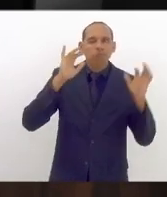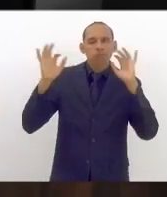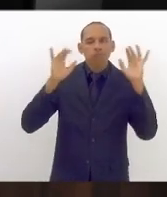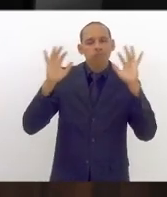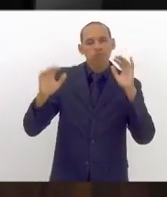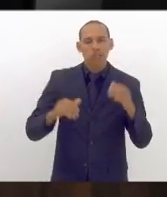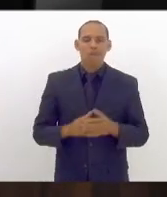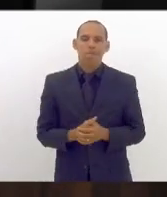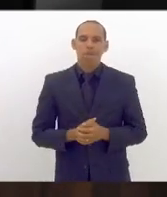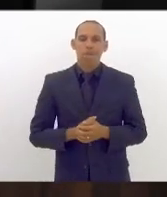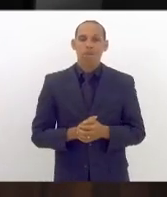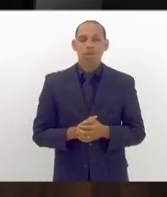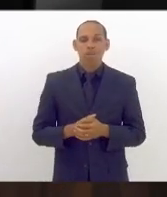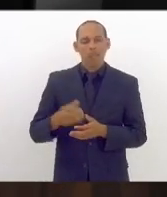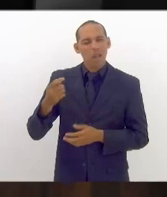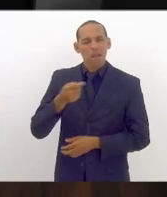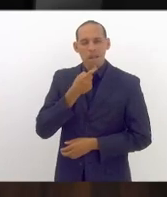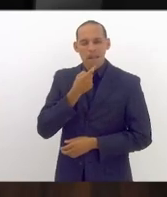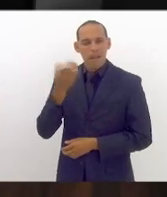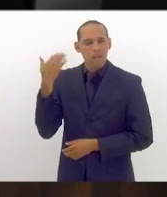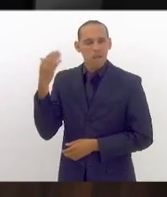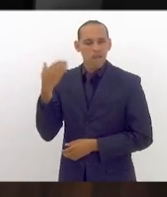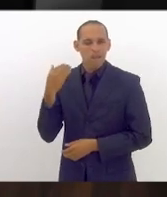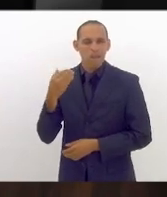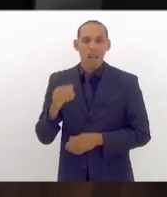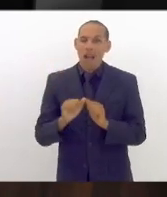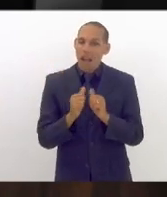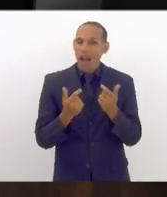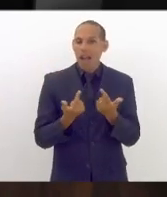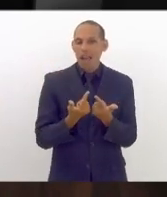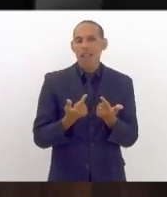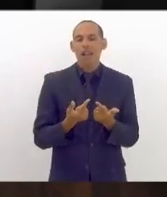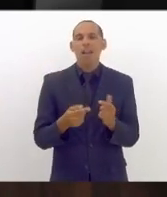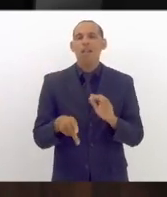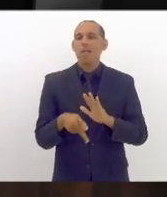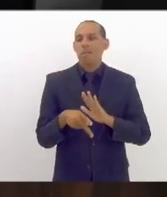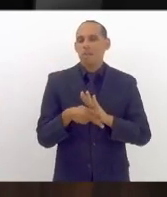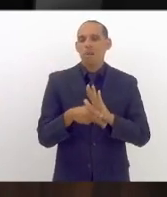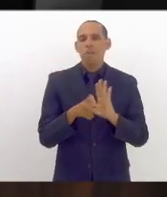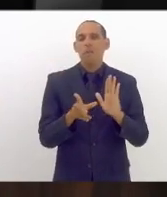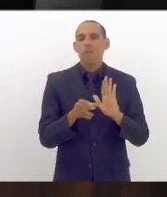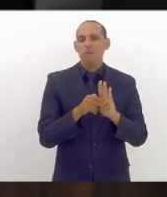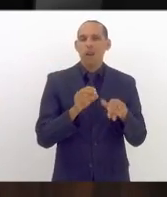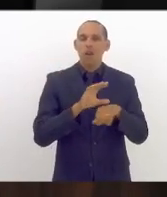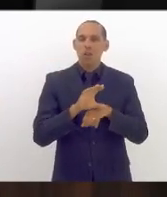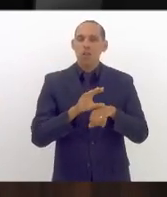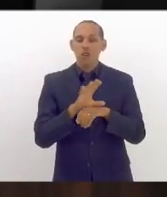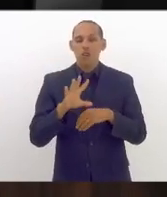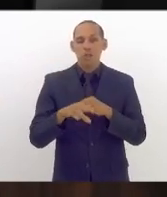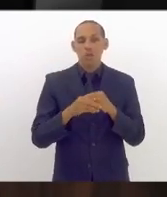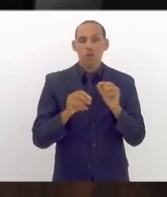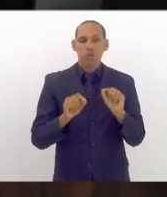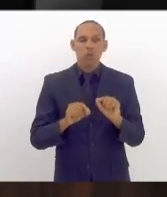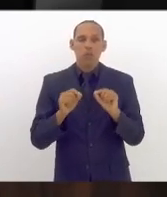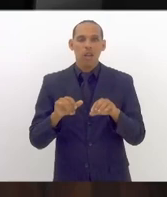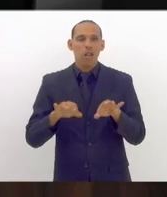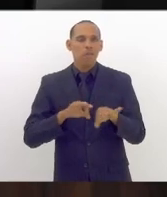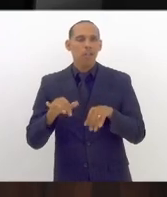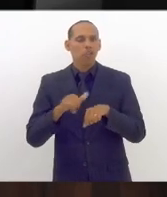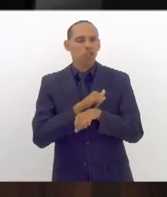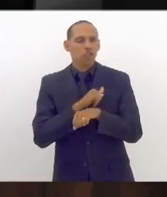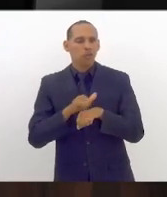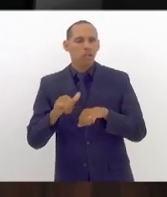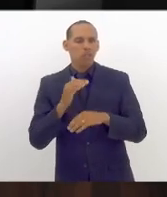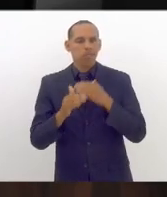projeções recentemente Alegre promulgou a emenda constitucional número 92 de 22 que incluiu o plano estratégico desenvolvimento